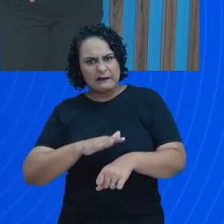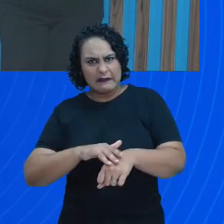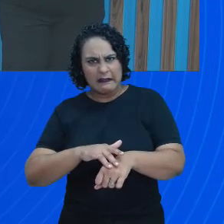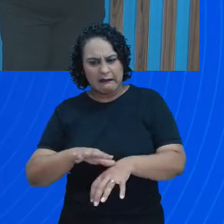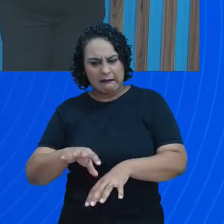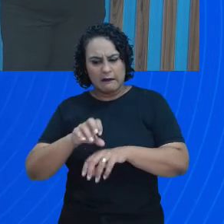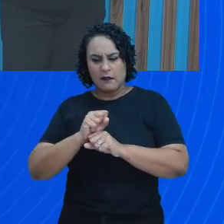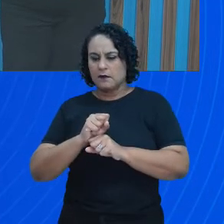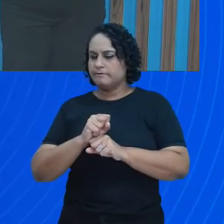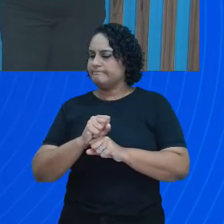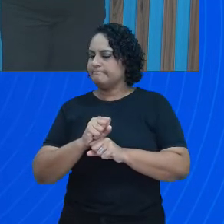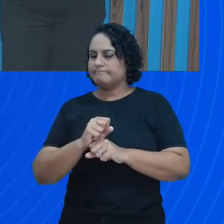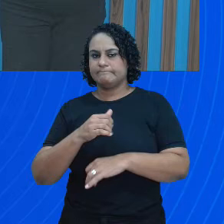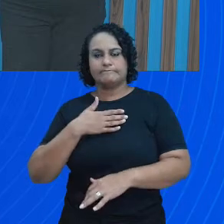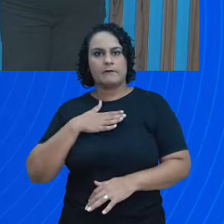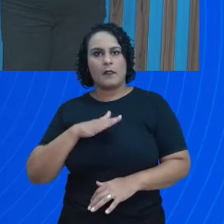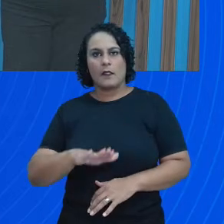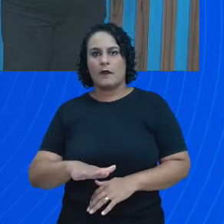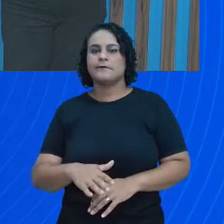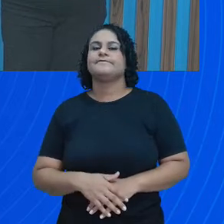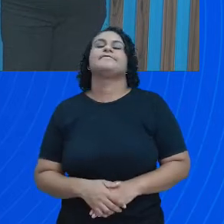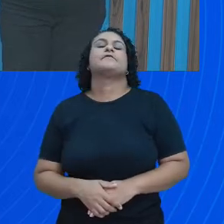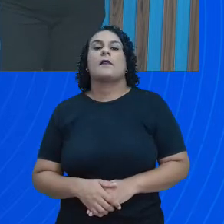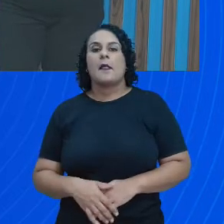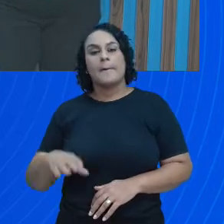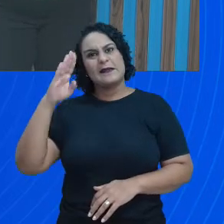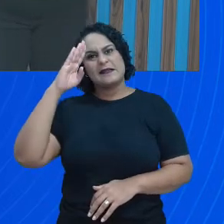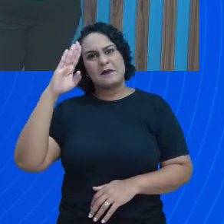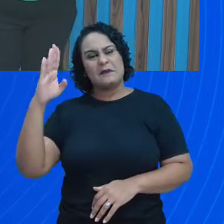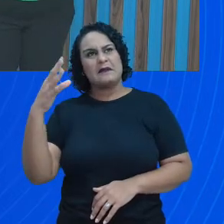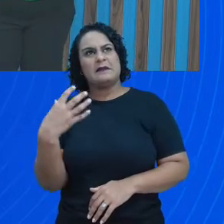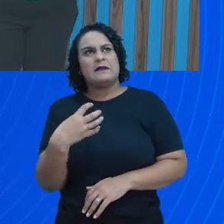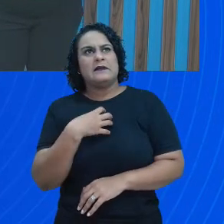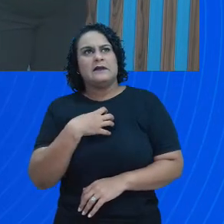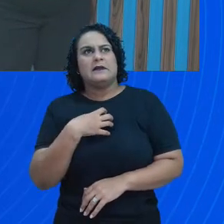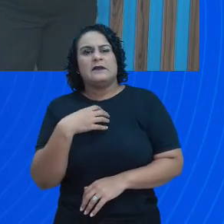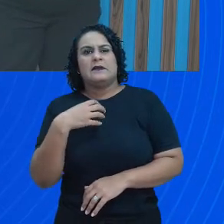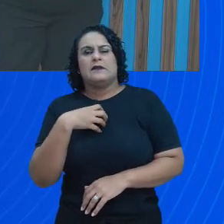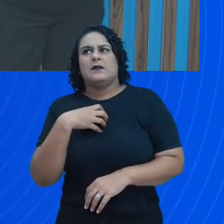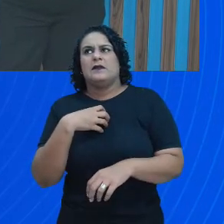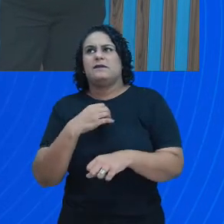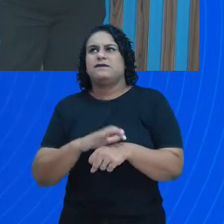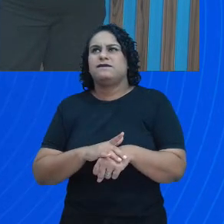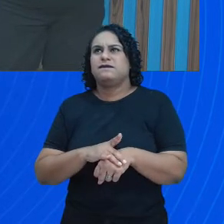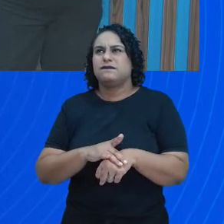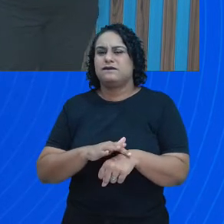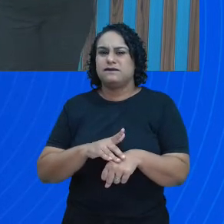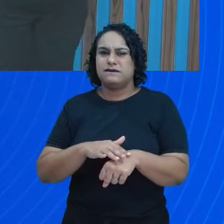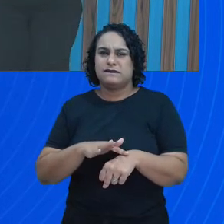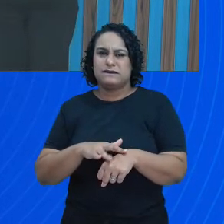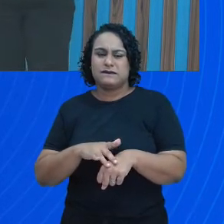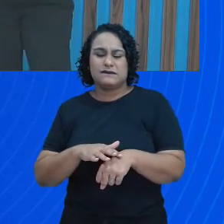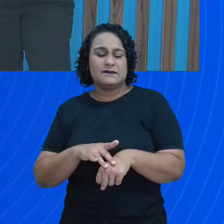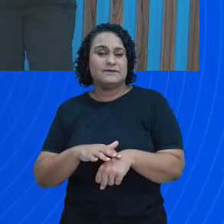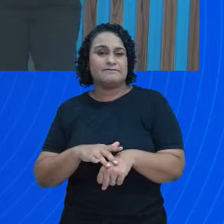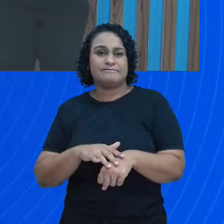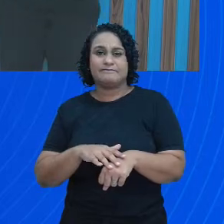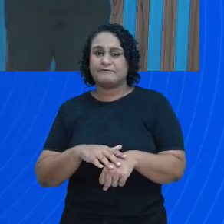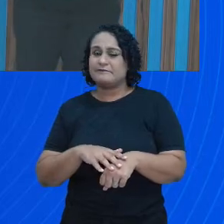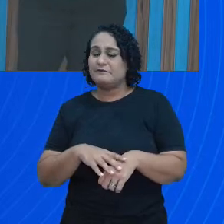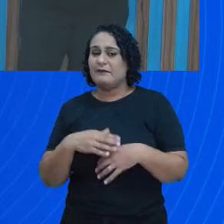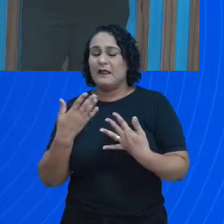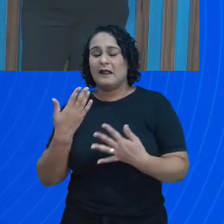Ninguém gosta, né? Principalmente quando a gente começa a sentir, né, passar pelos sintomas da doença, então ter